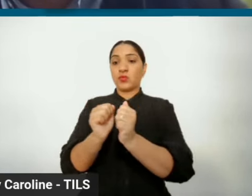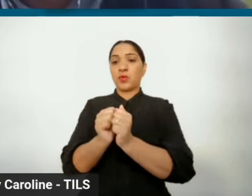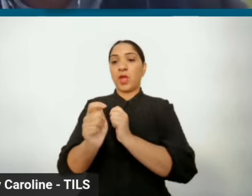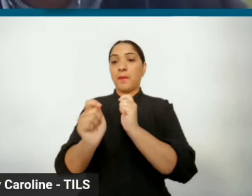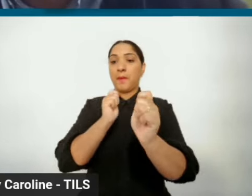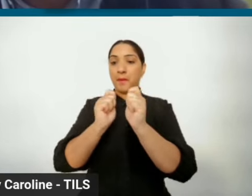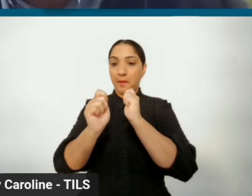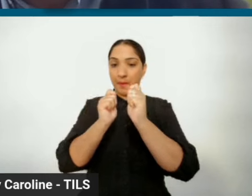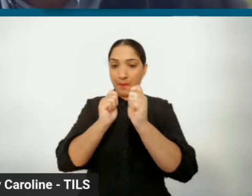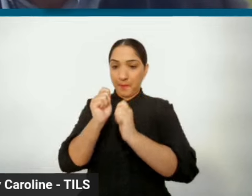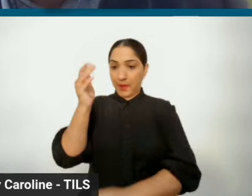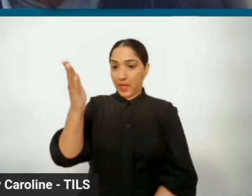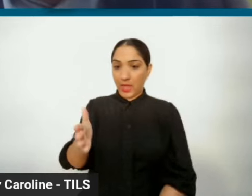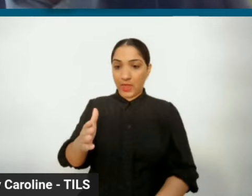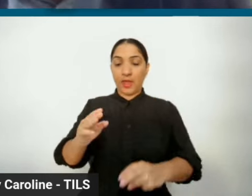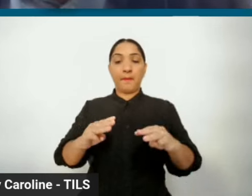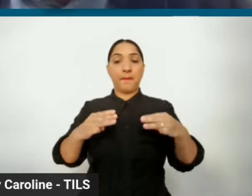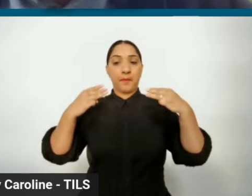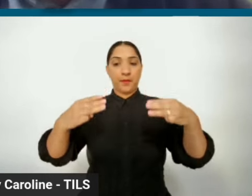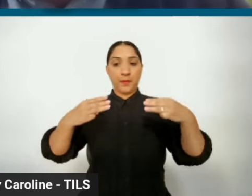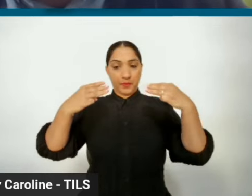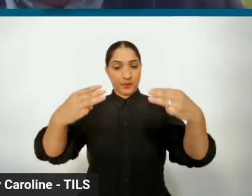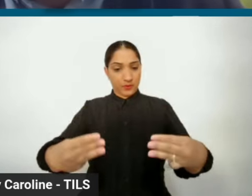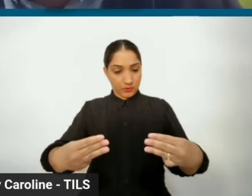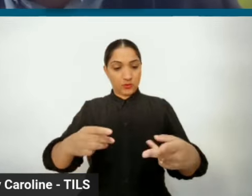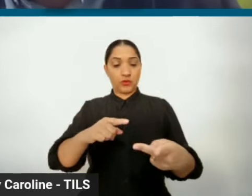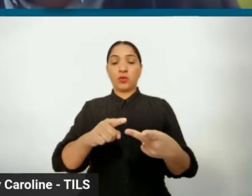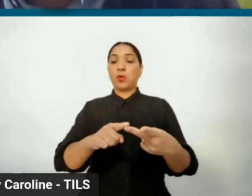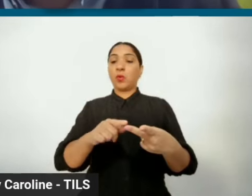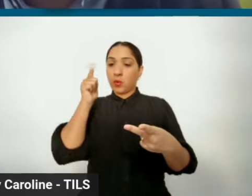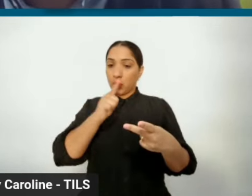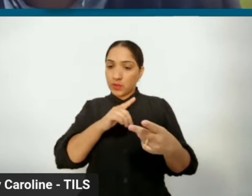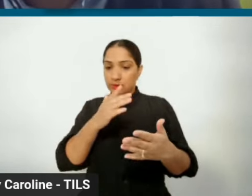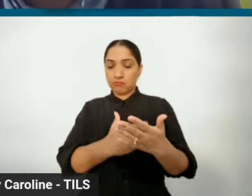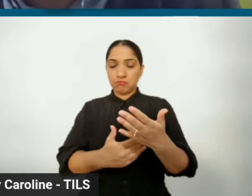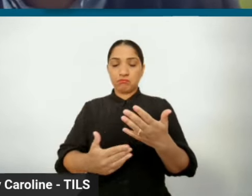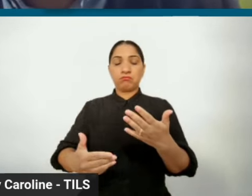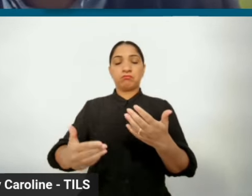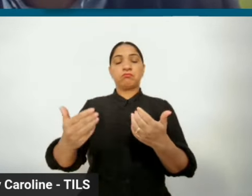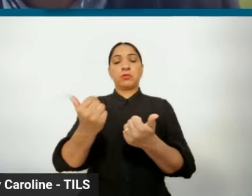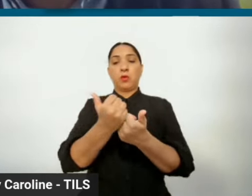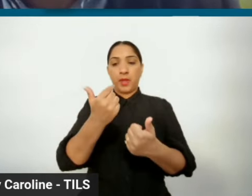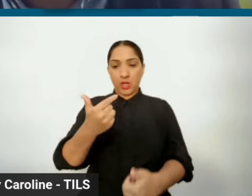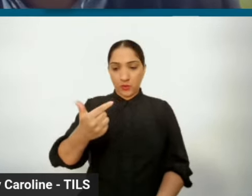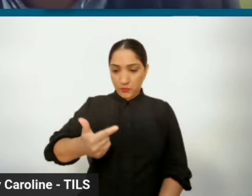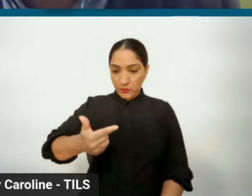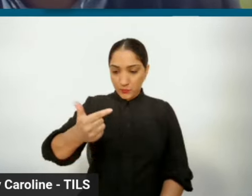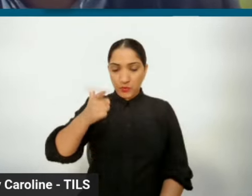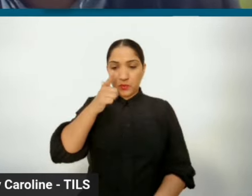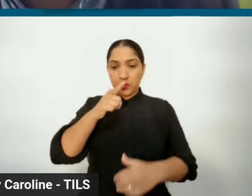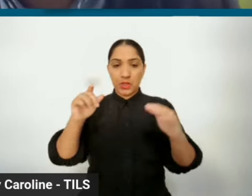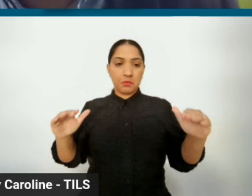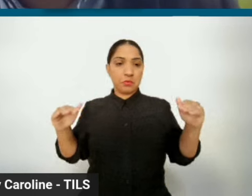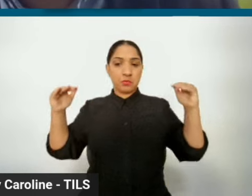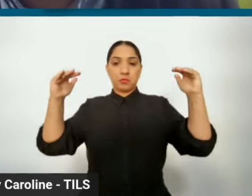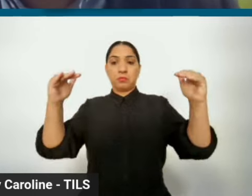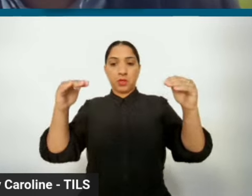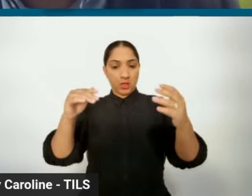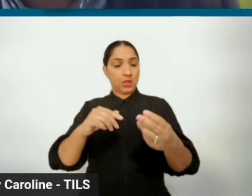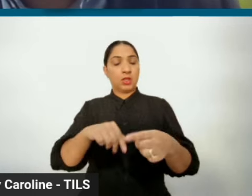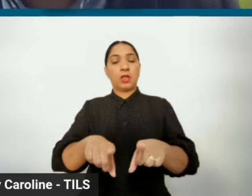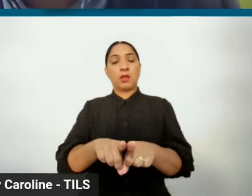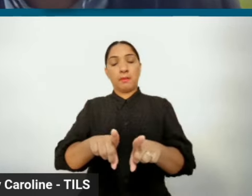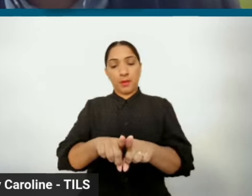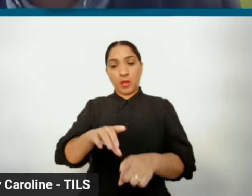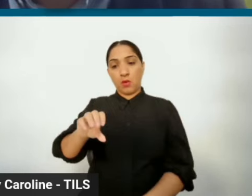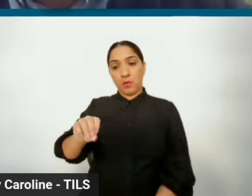foi ministro substituto do Tribunal Superior Eleitoral, representante titular do Conselho Federal da OAB, no Conselho